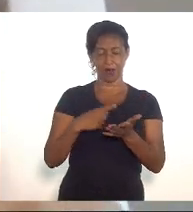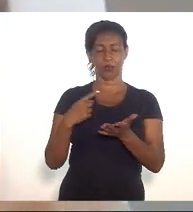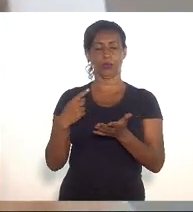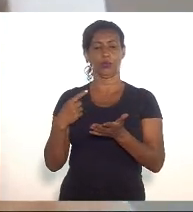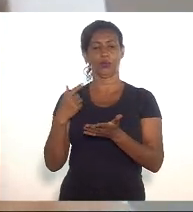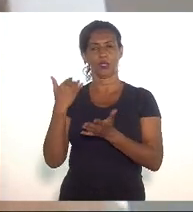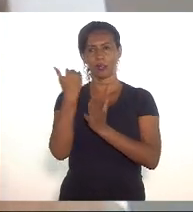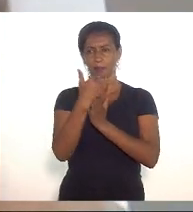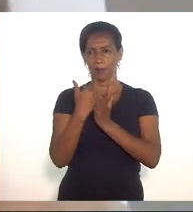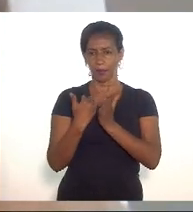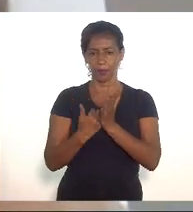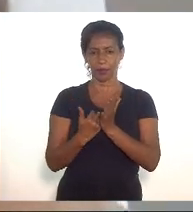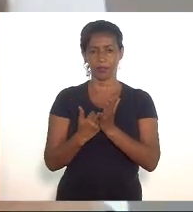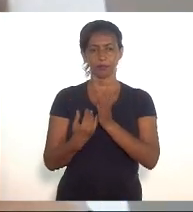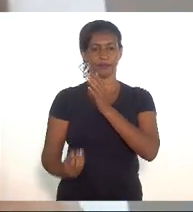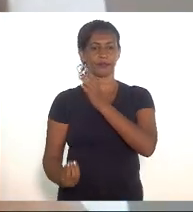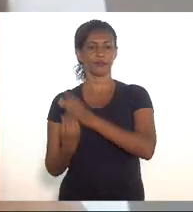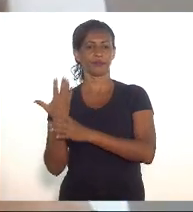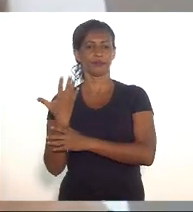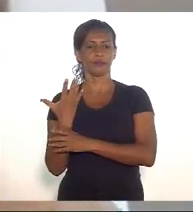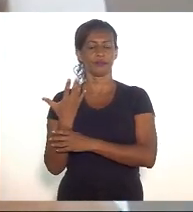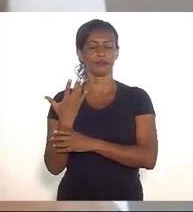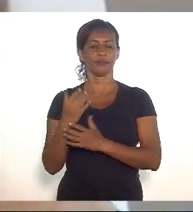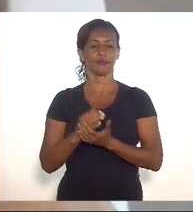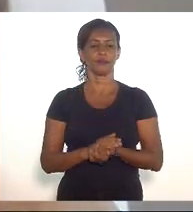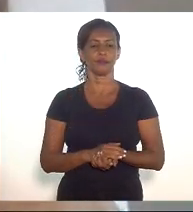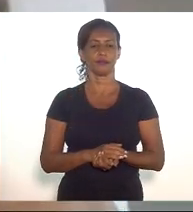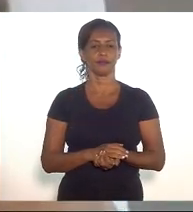programa, já vai nascer